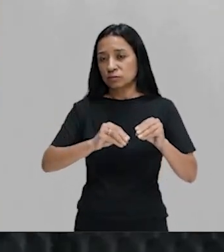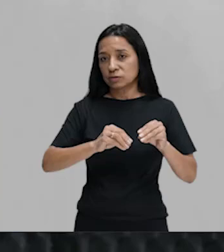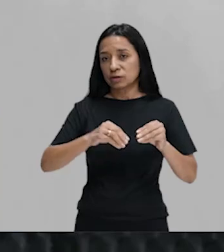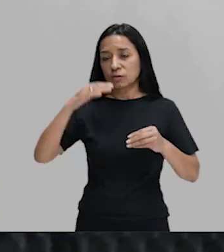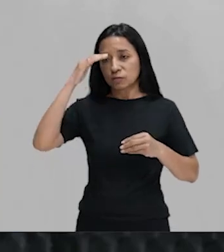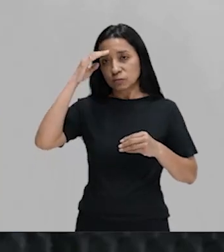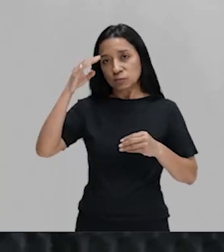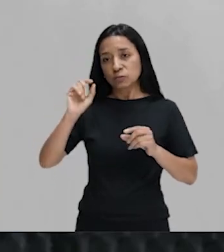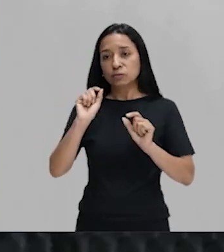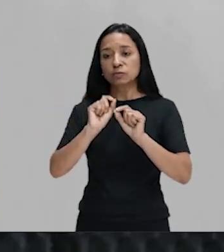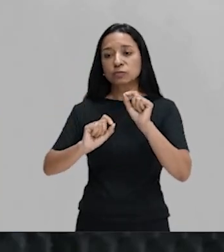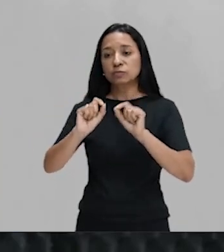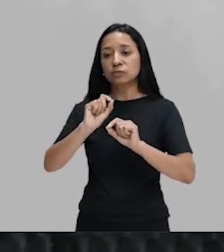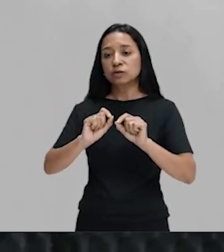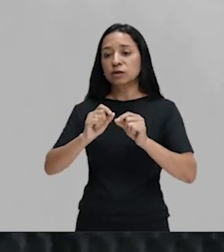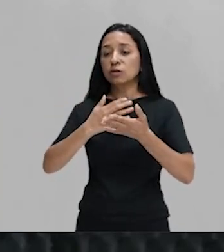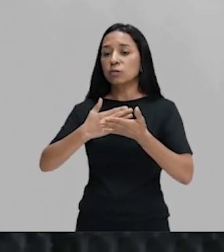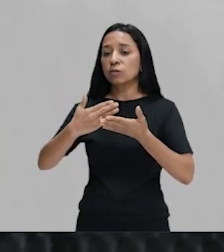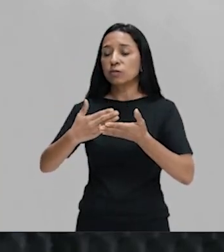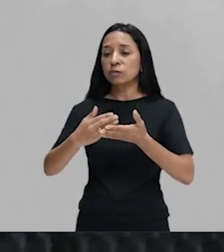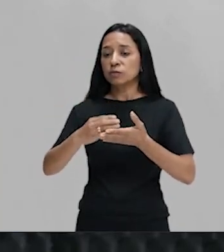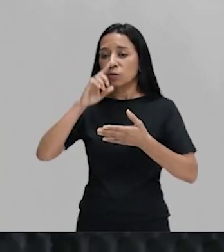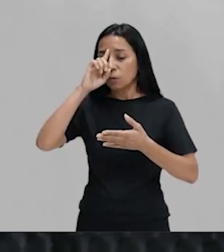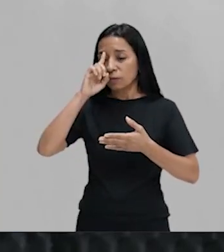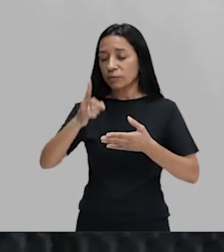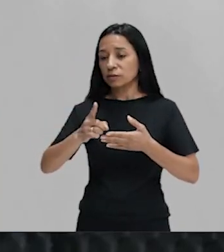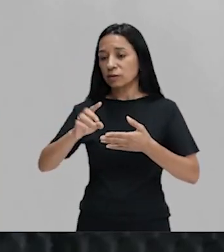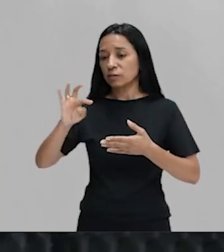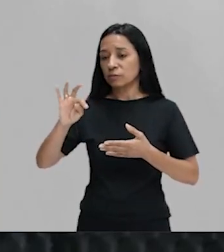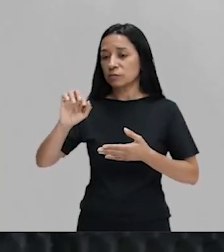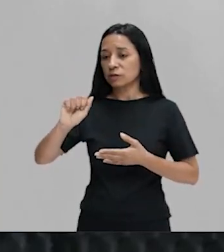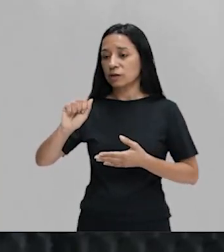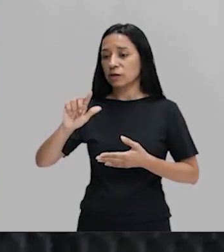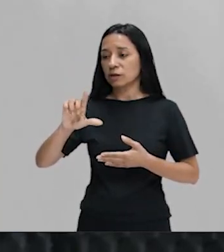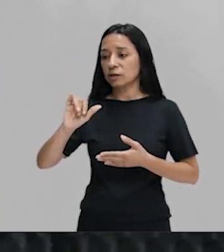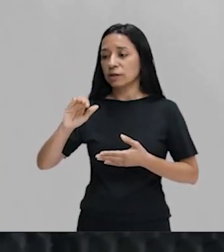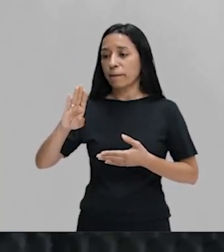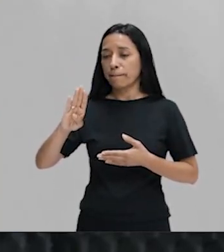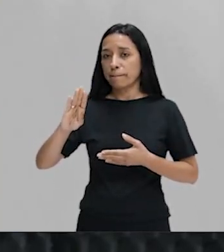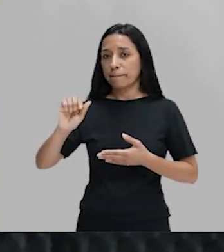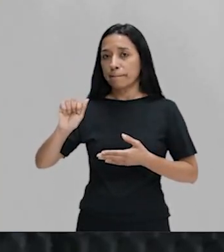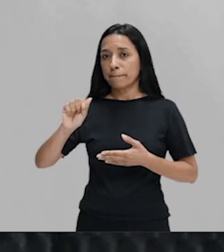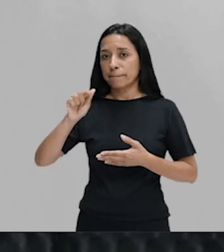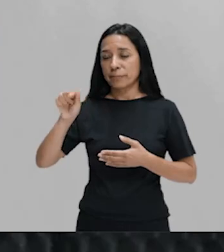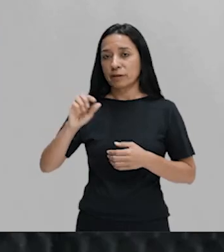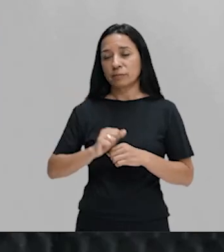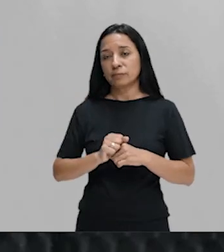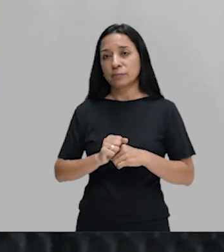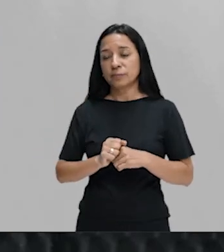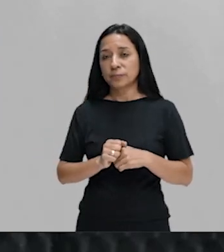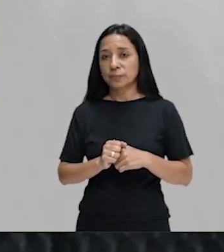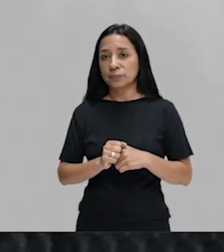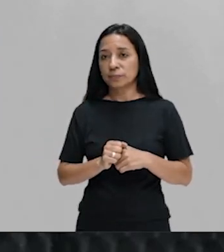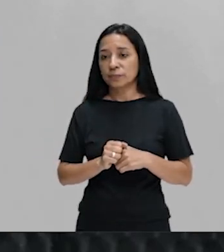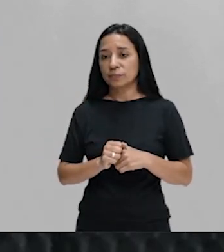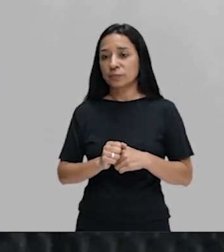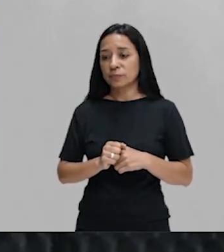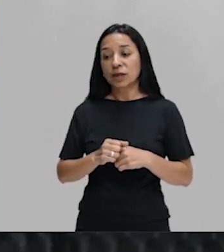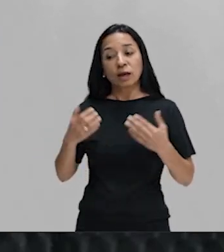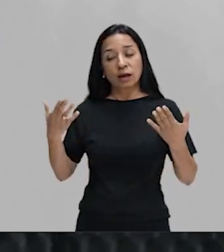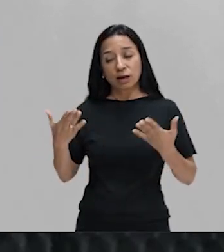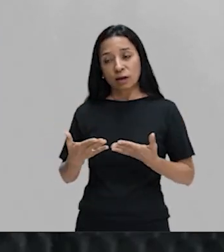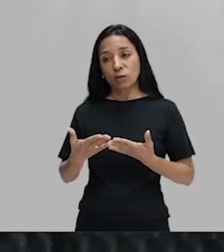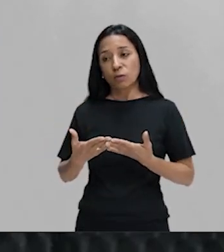passou a ocupar o poder no Afeganistão? O Talibã. O Talibã voltou ao poder. Ou seja, o Talibã é ele que